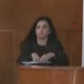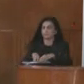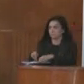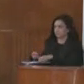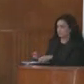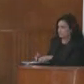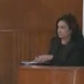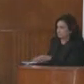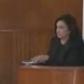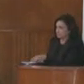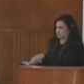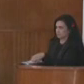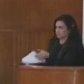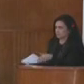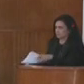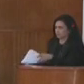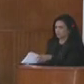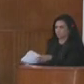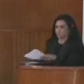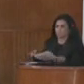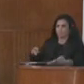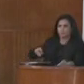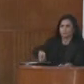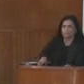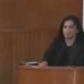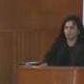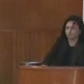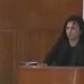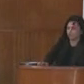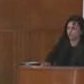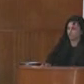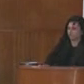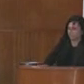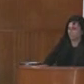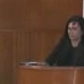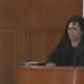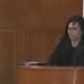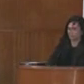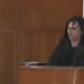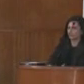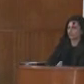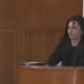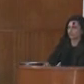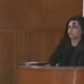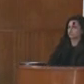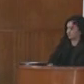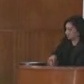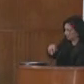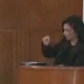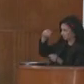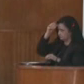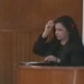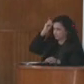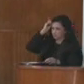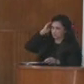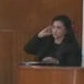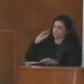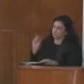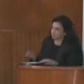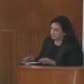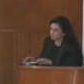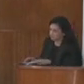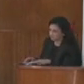esteja comungando com as mesmas ou discordando das proposições. Então, como